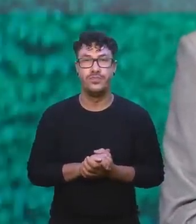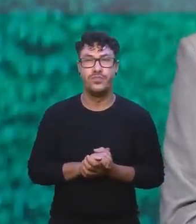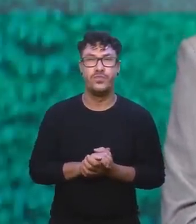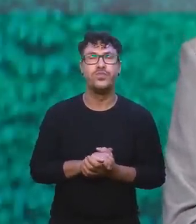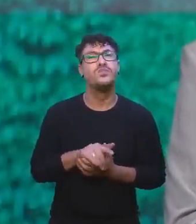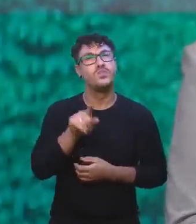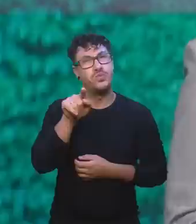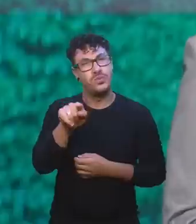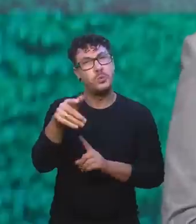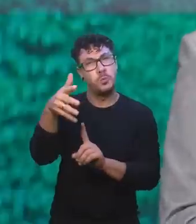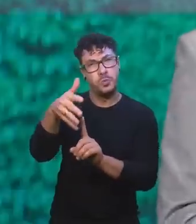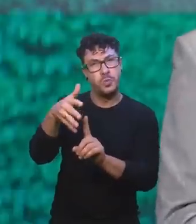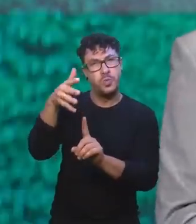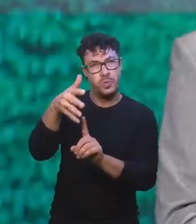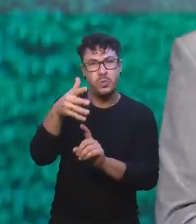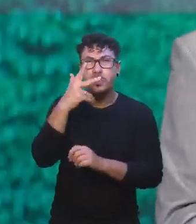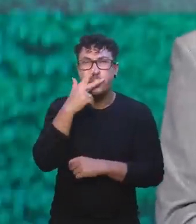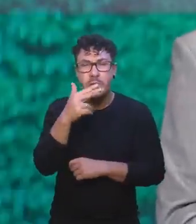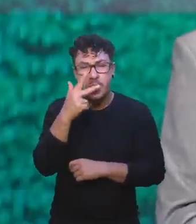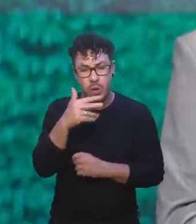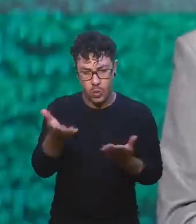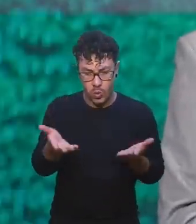Parece escrito hoje.